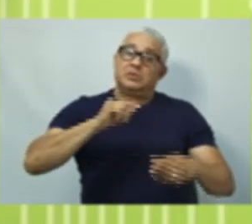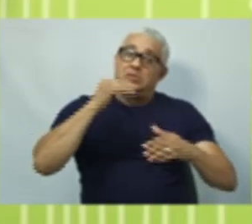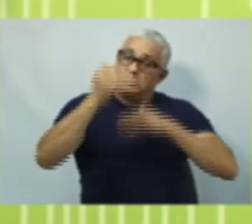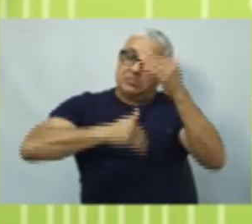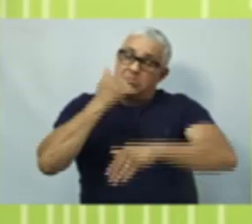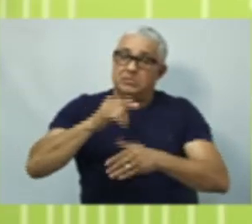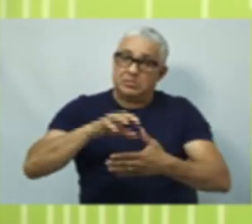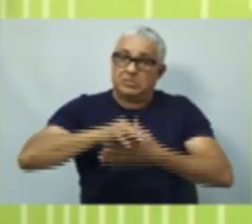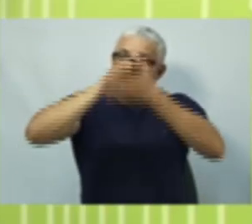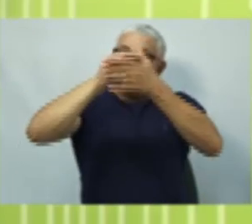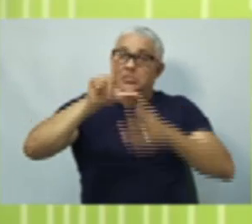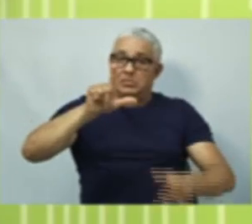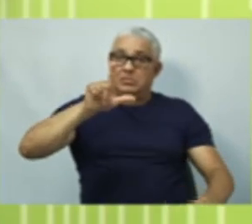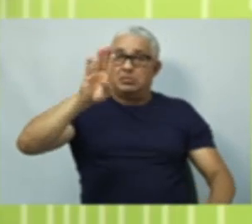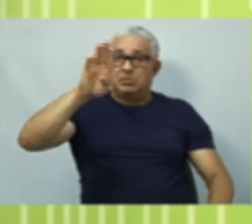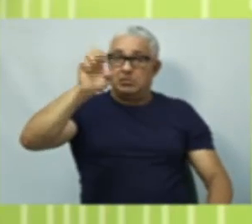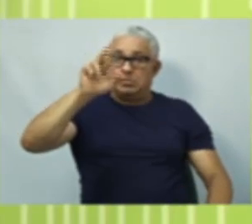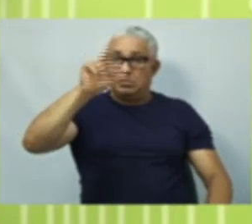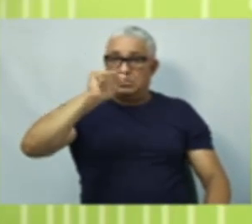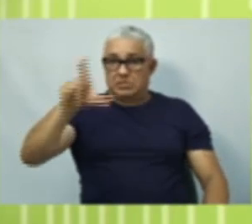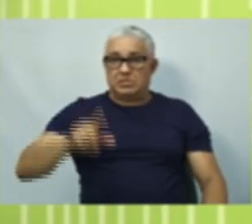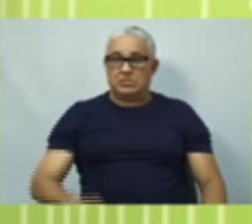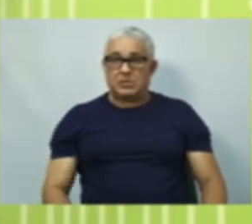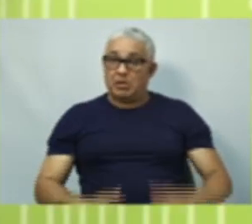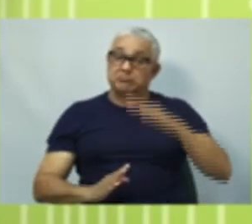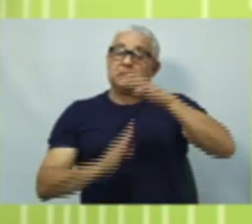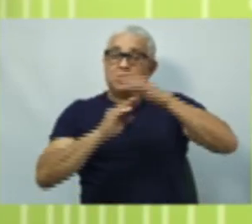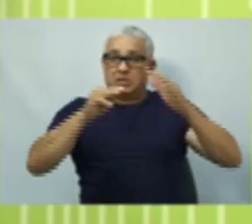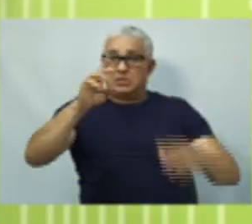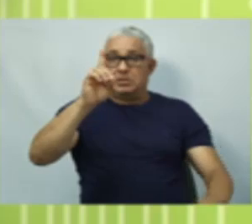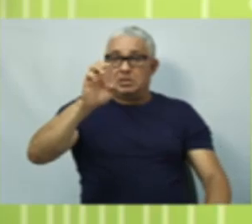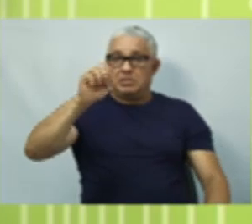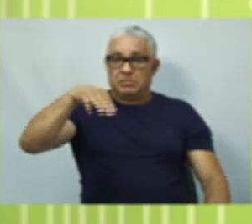vou poder no máximo ser democrático, chamar